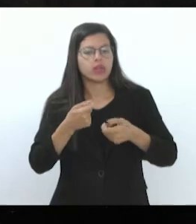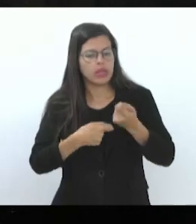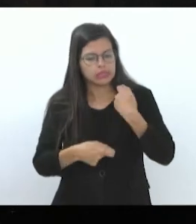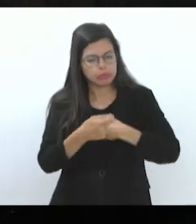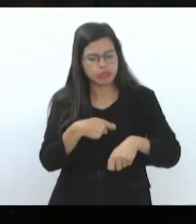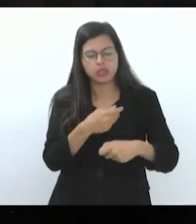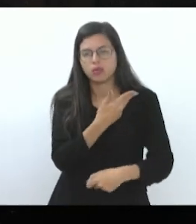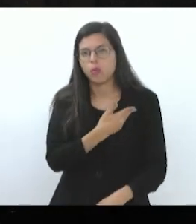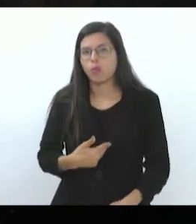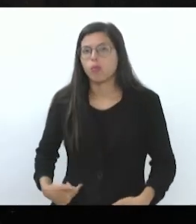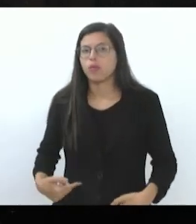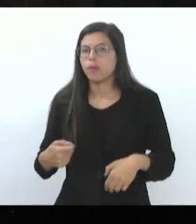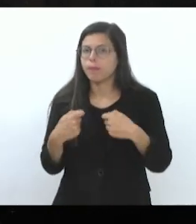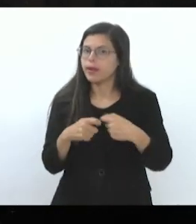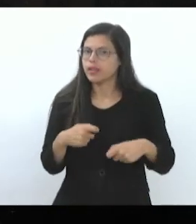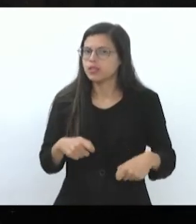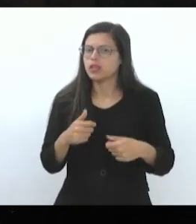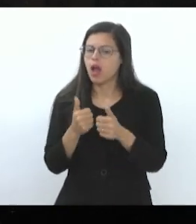isso repercute